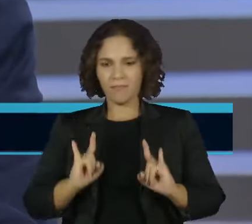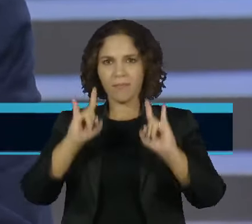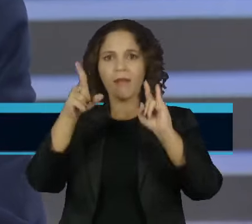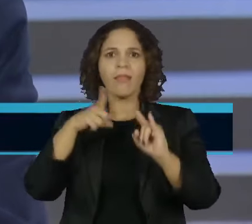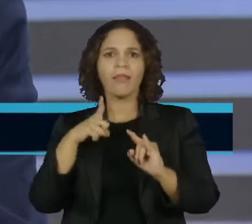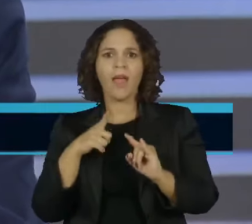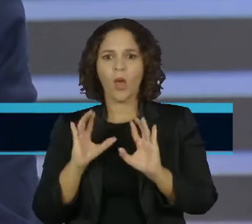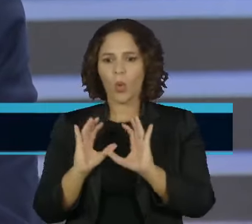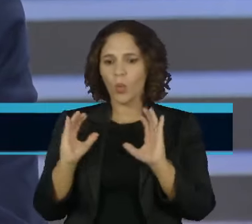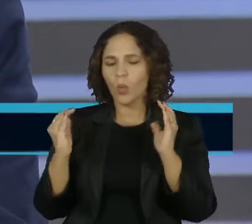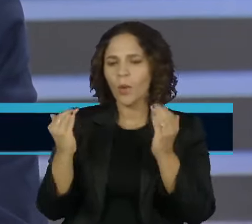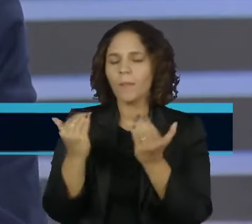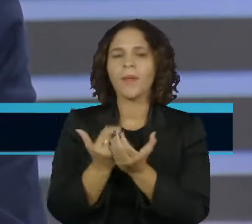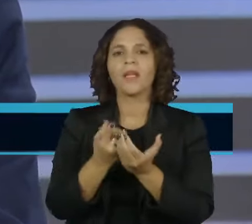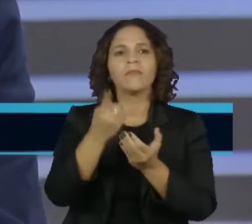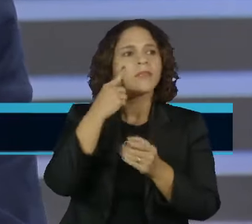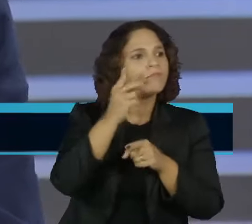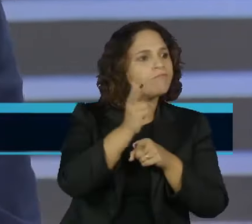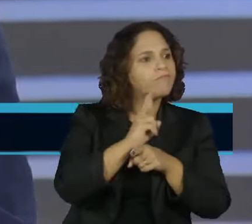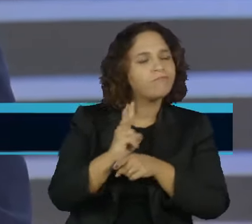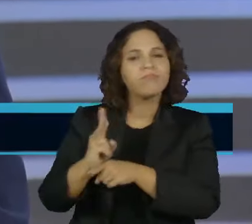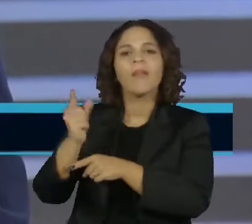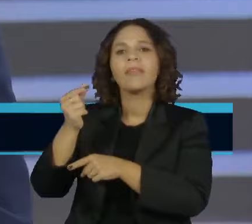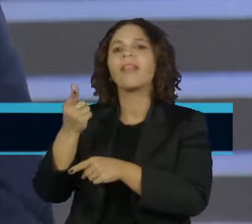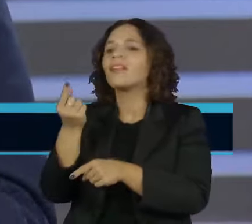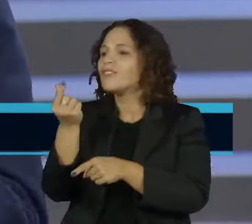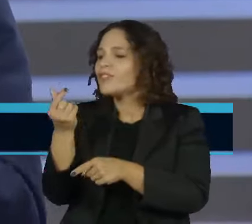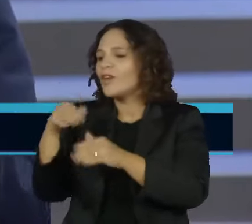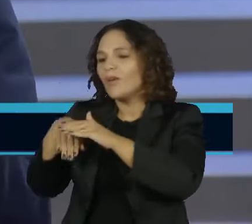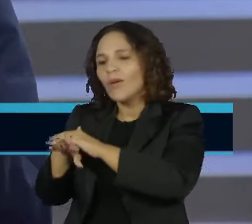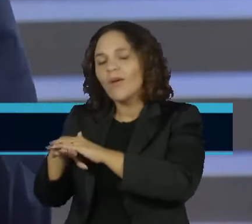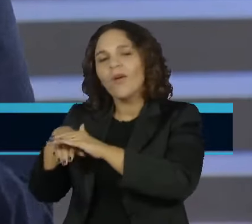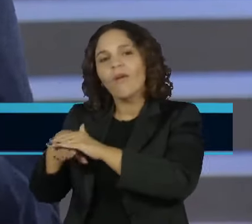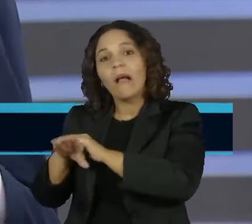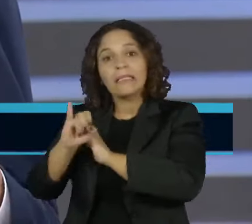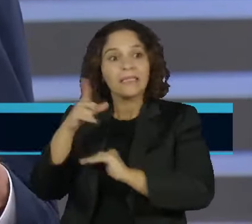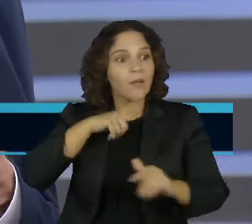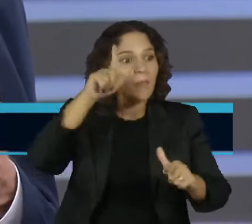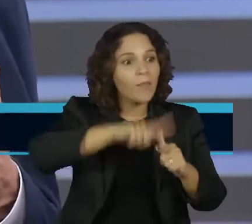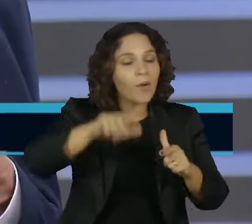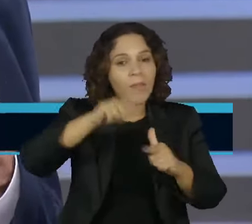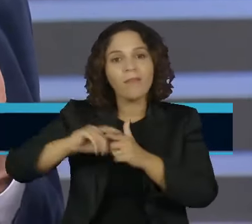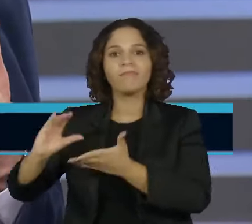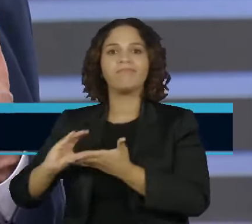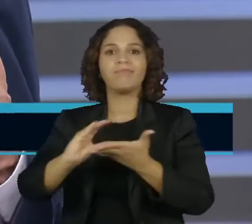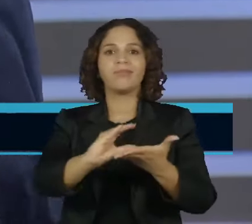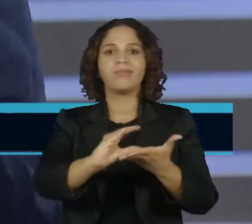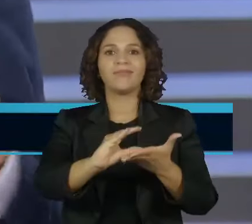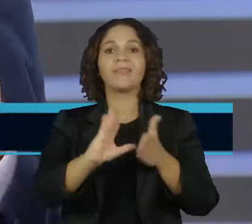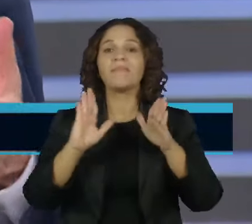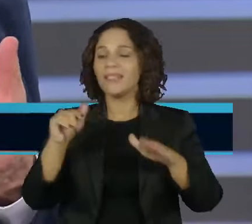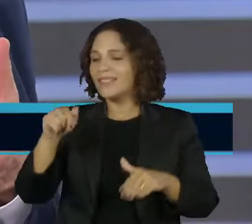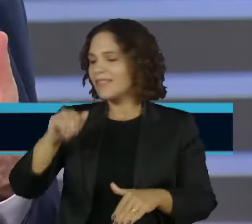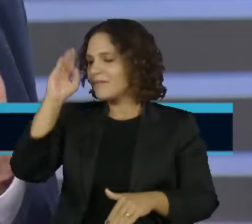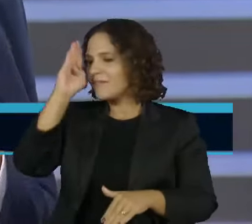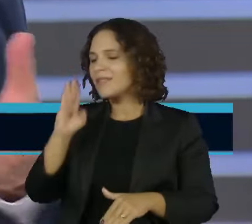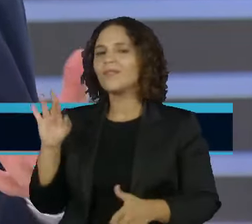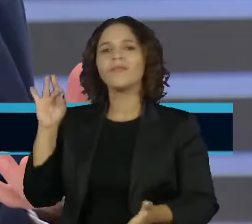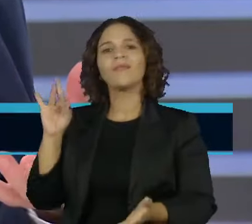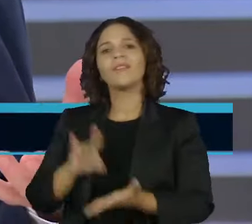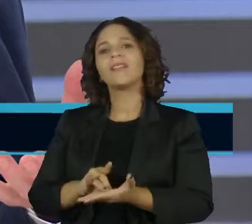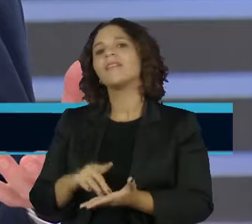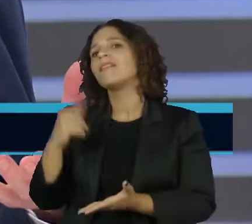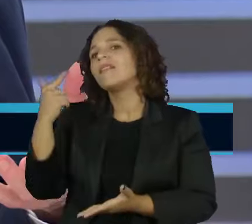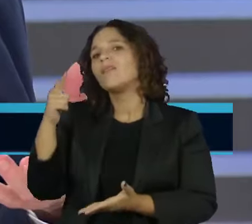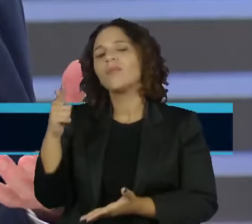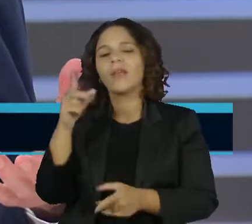ter um fundo de manutenção. O Brasil tem um problema de que nós não damos a mínima atenção à manutenção